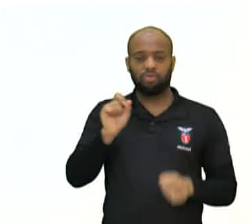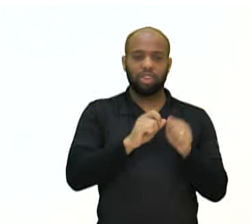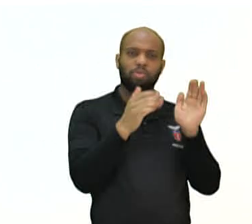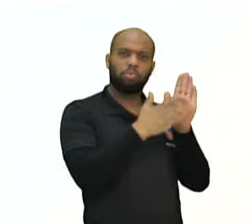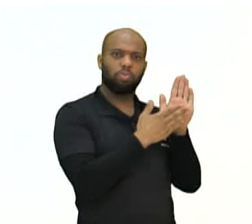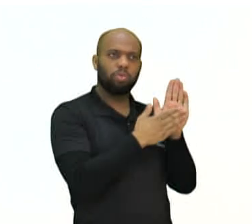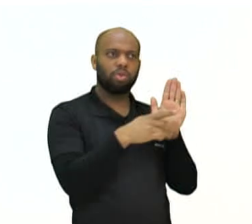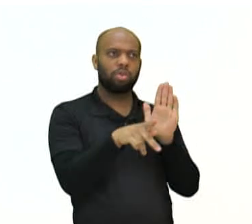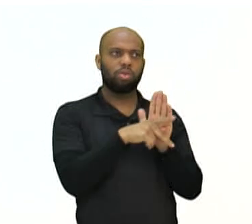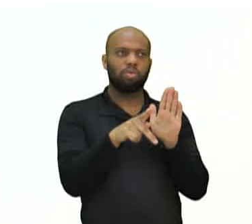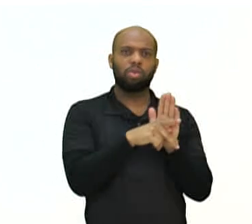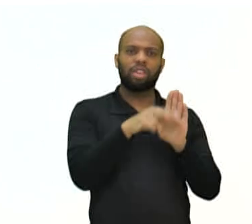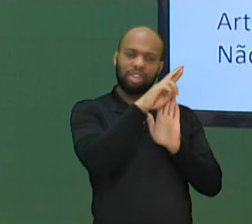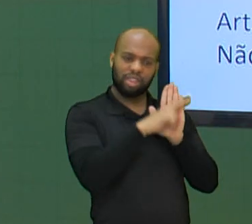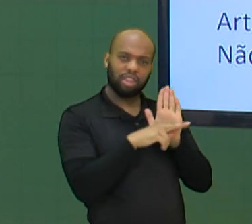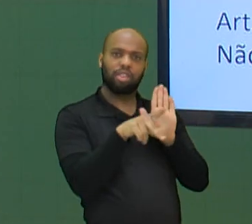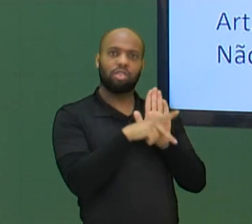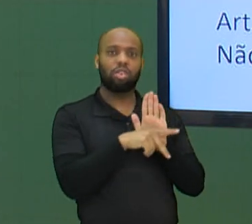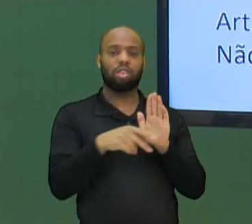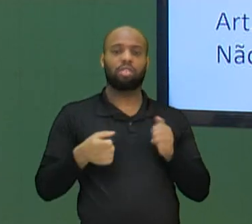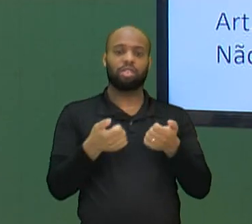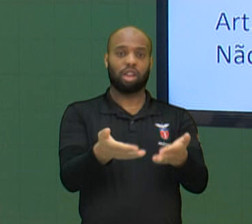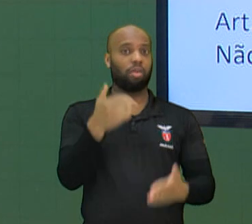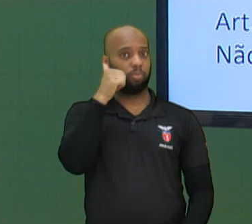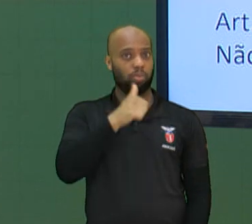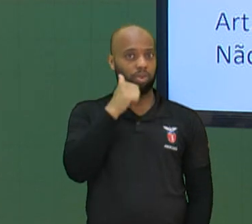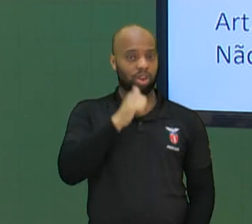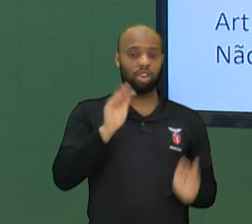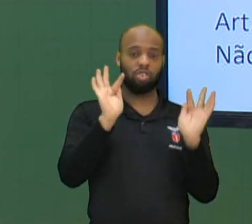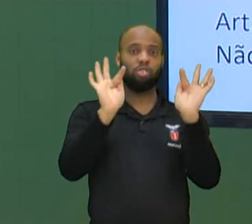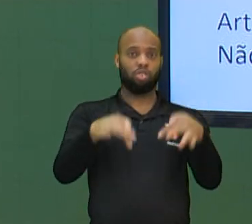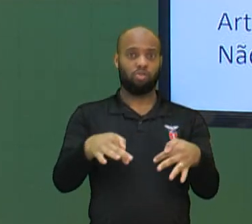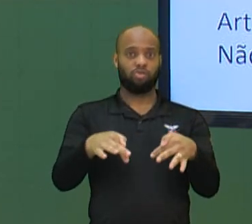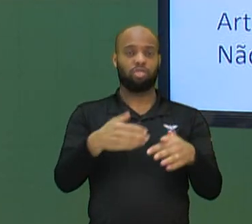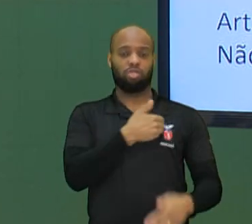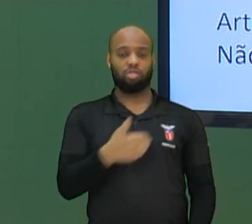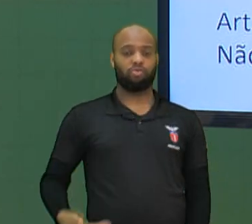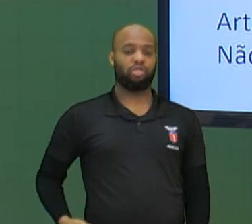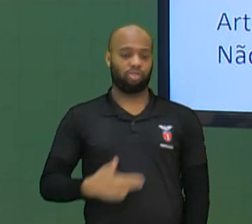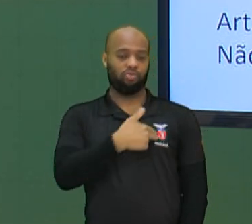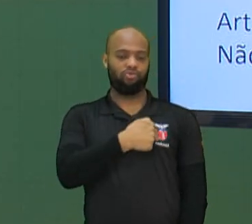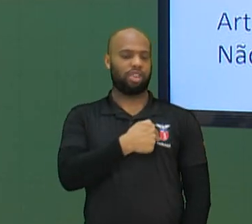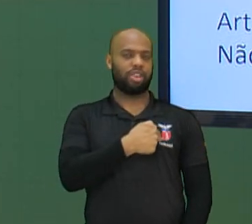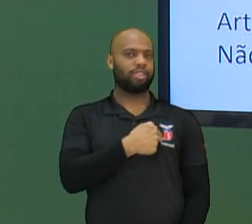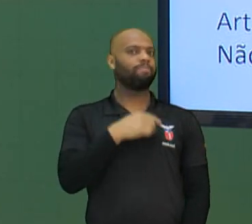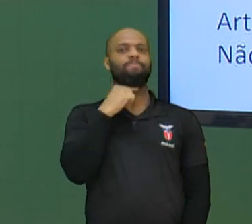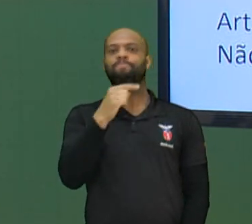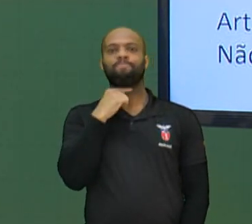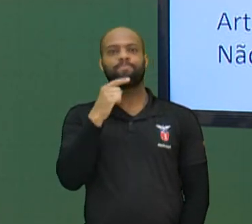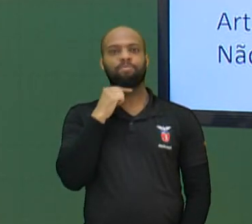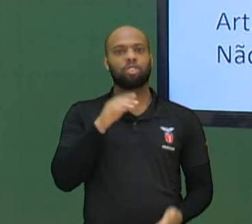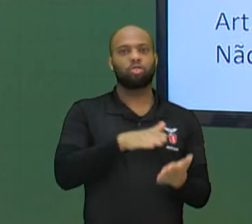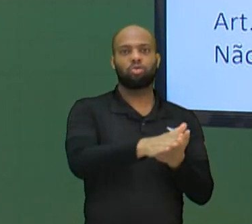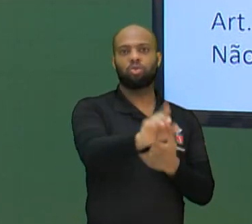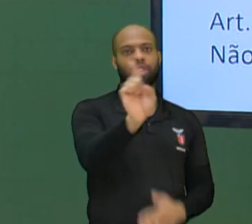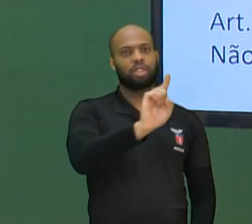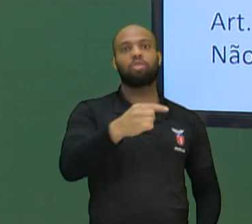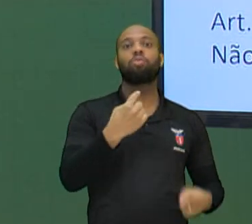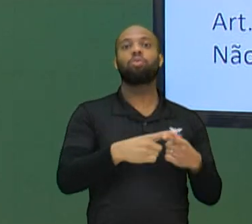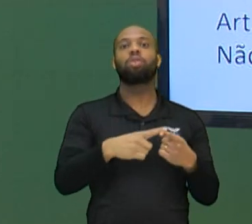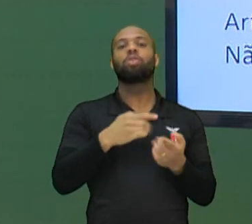de um Estatuto da Mulher no final do governo Vargas. Este estatuto acabou não vigorando por conta do